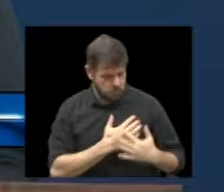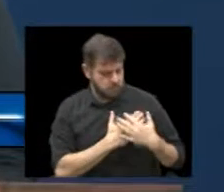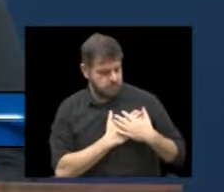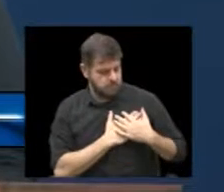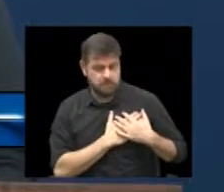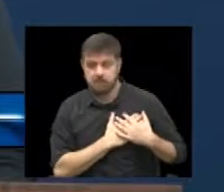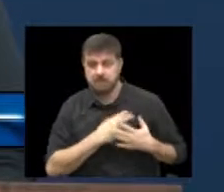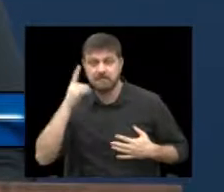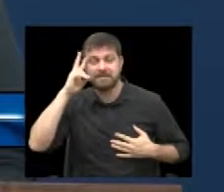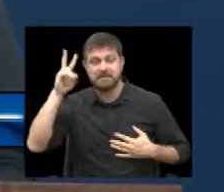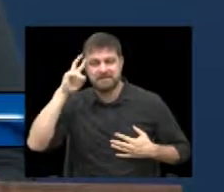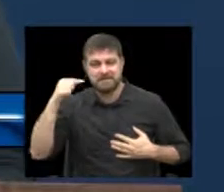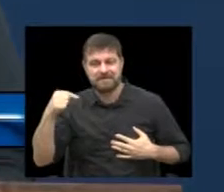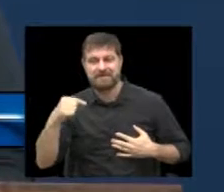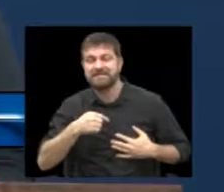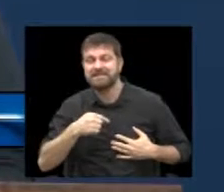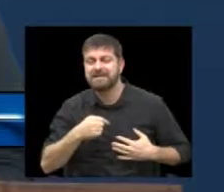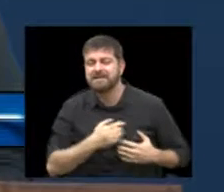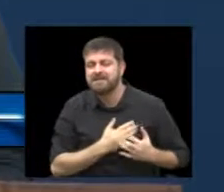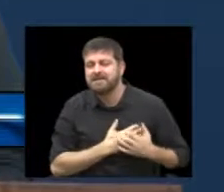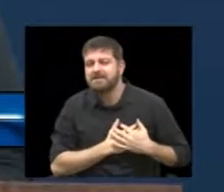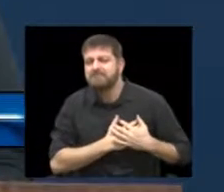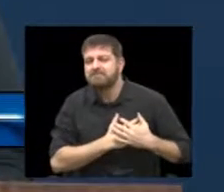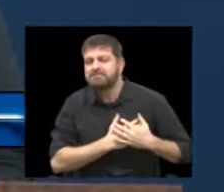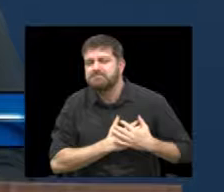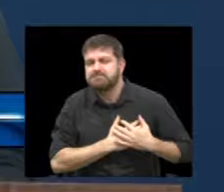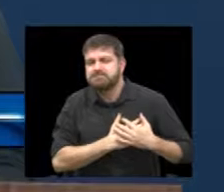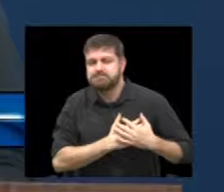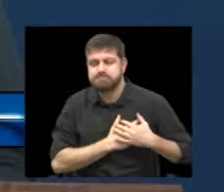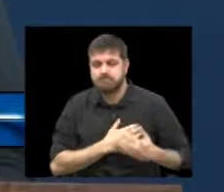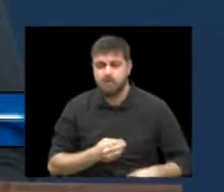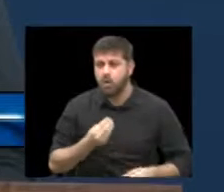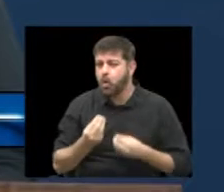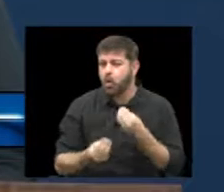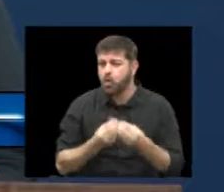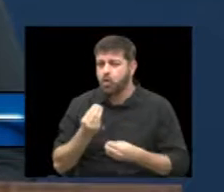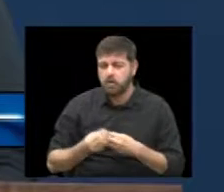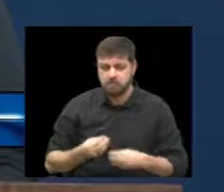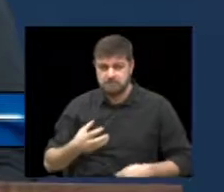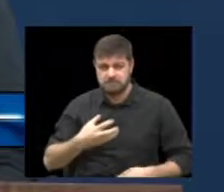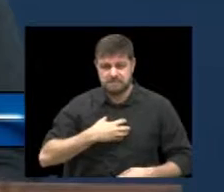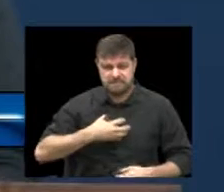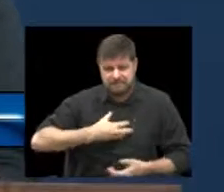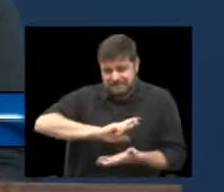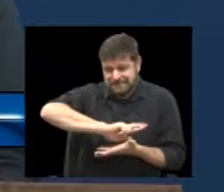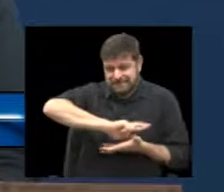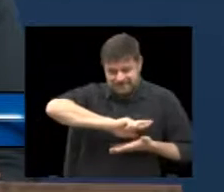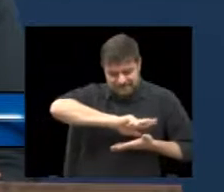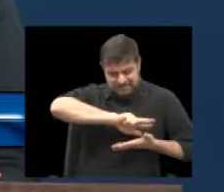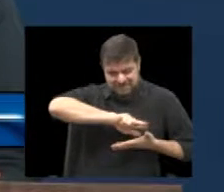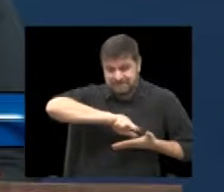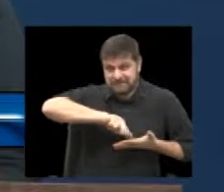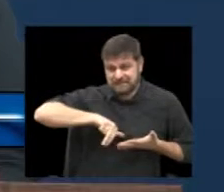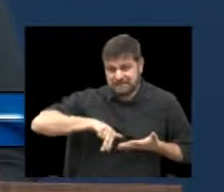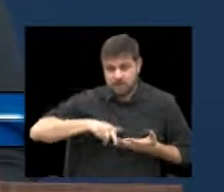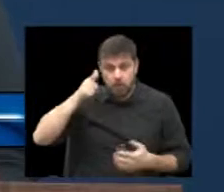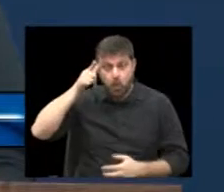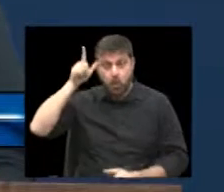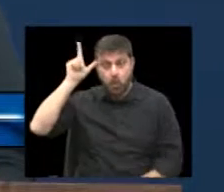vereadora Mariana Conte foi à tribuna falar do mês da visibilidade de lésbicas, gays, bissexuais,